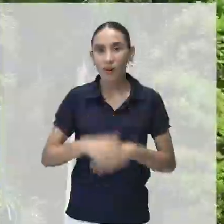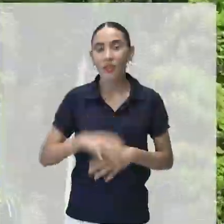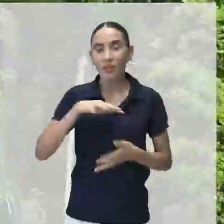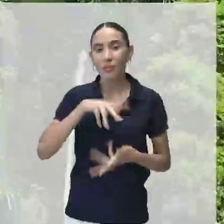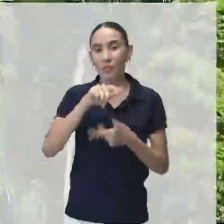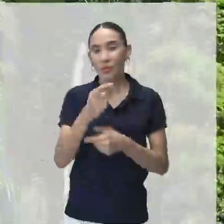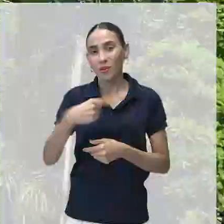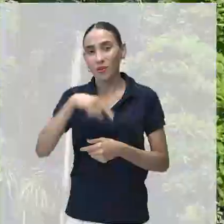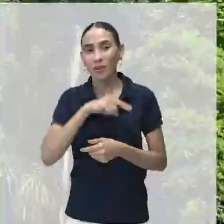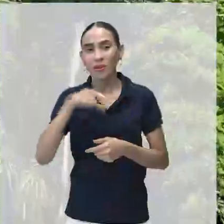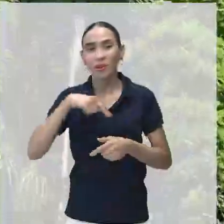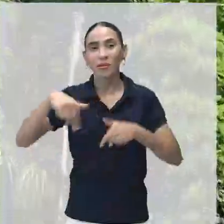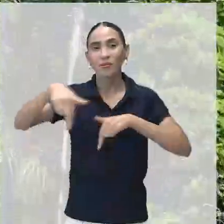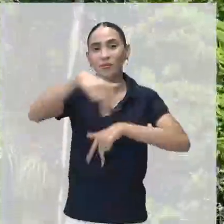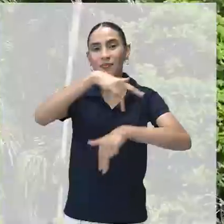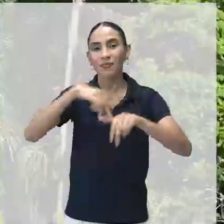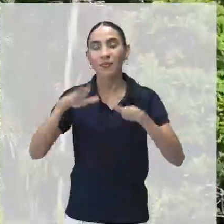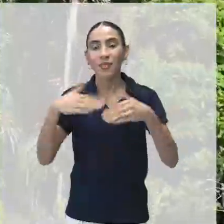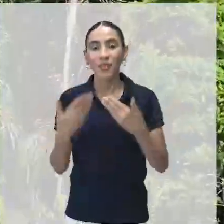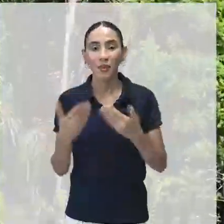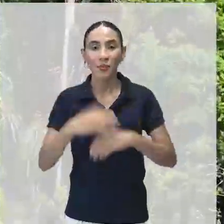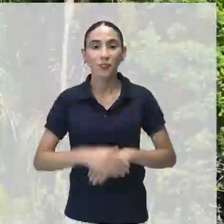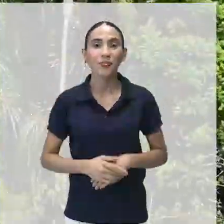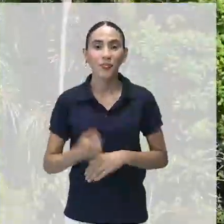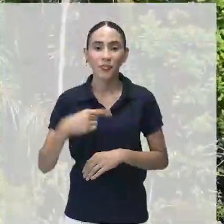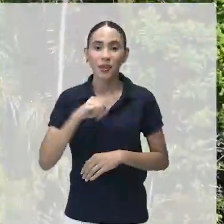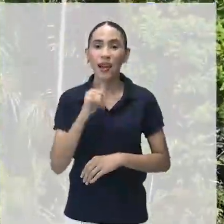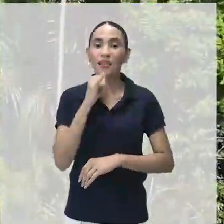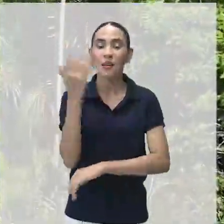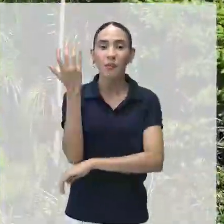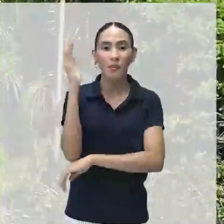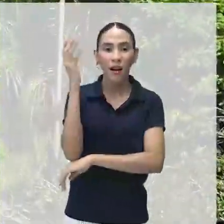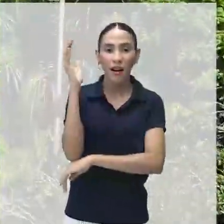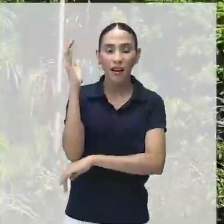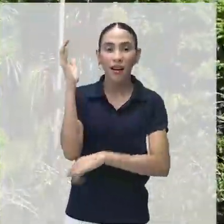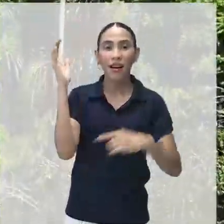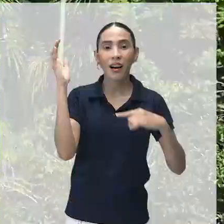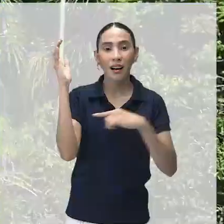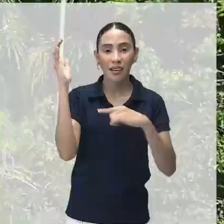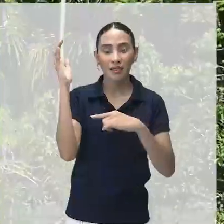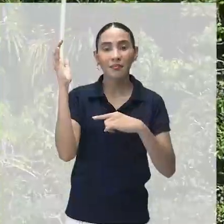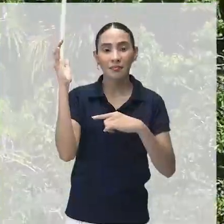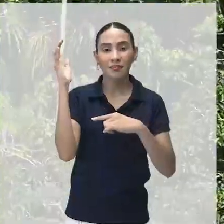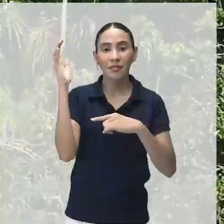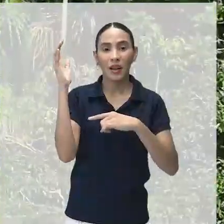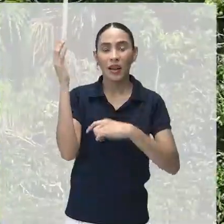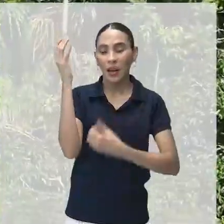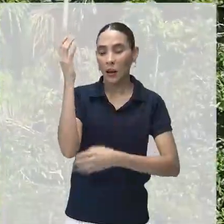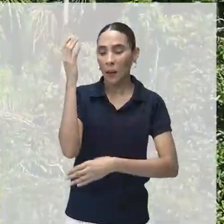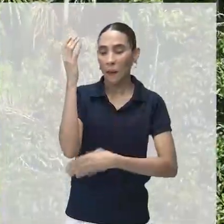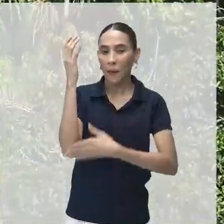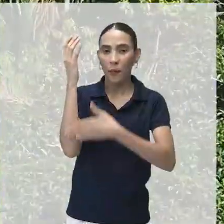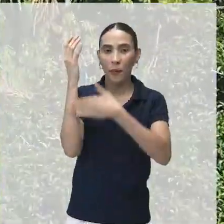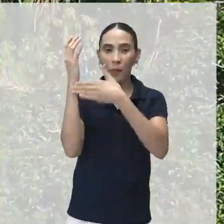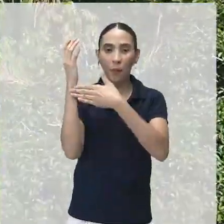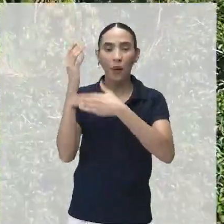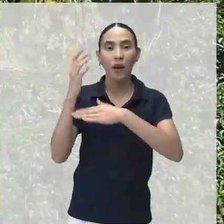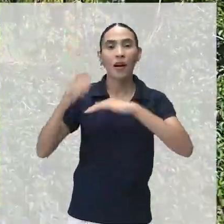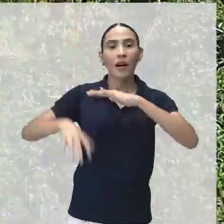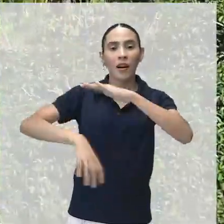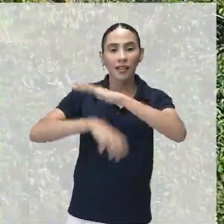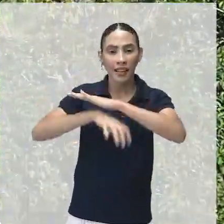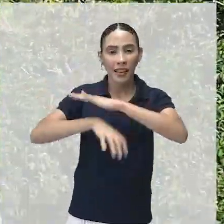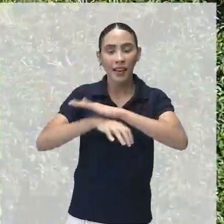mundo que nos rodeia. Assim, como o tronco robusto desta árvore, que se estende profundamente na terra,